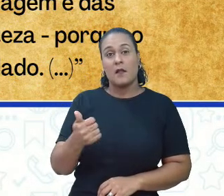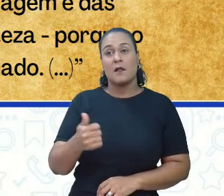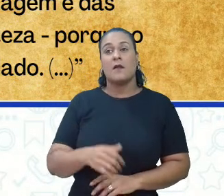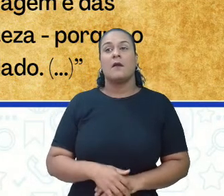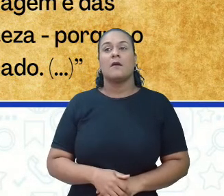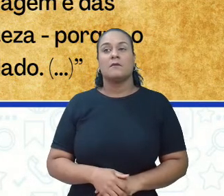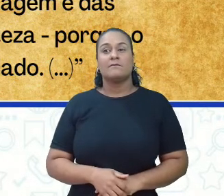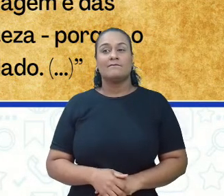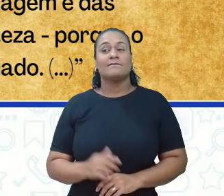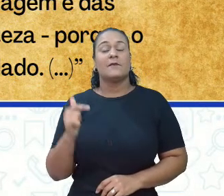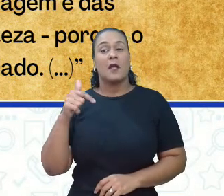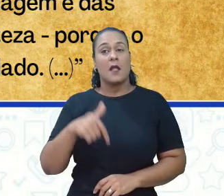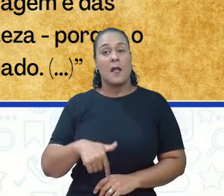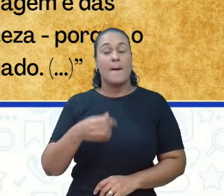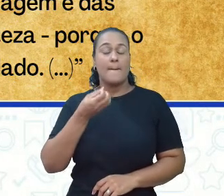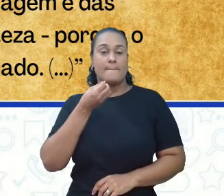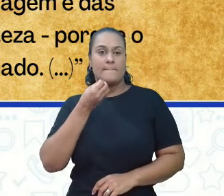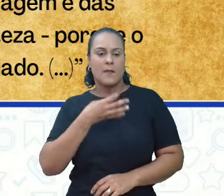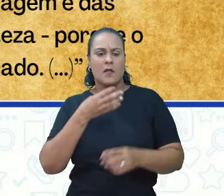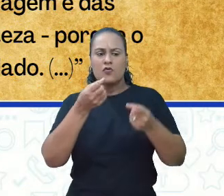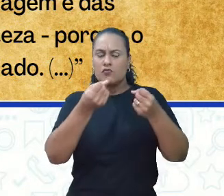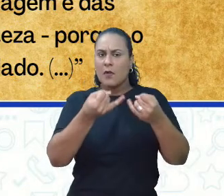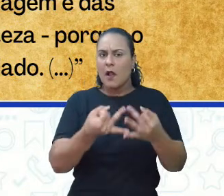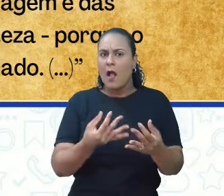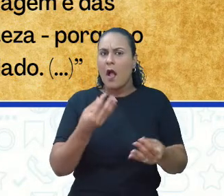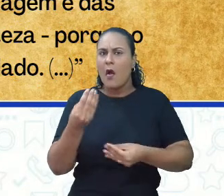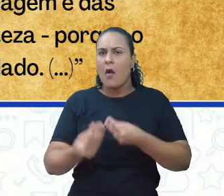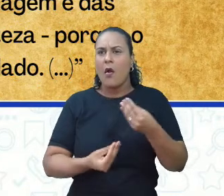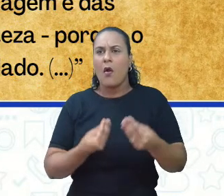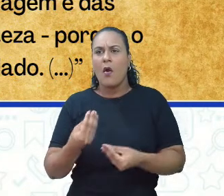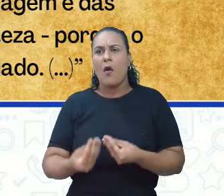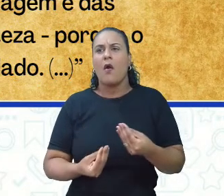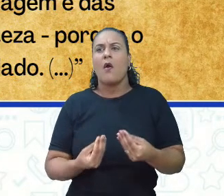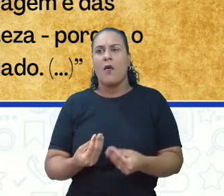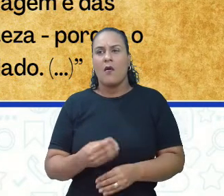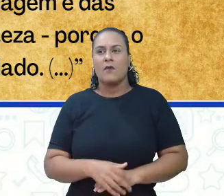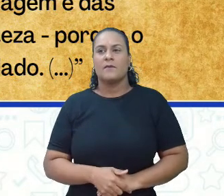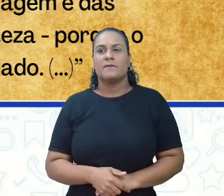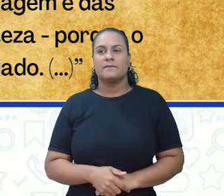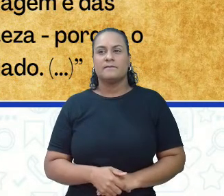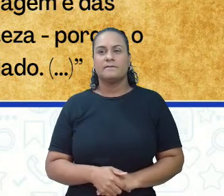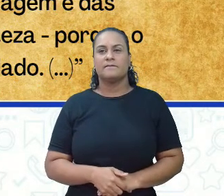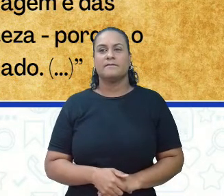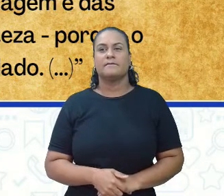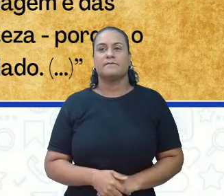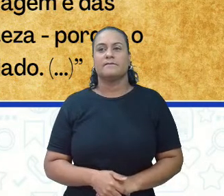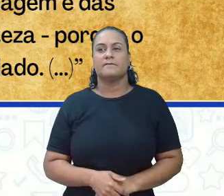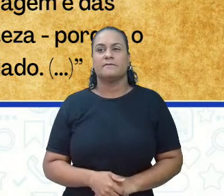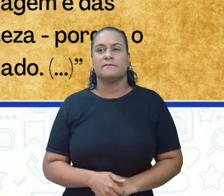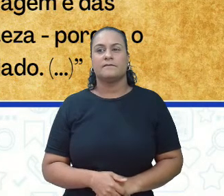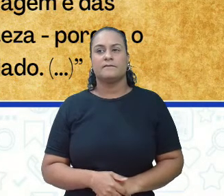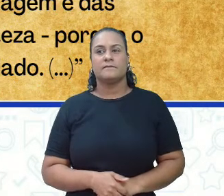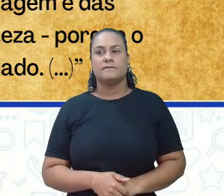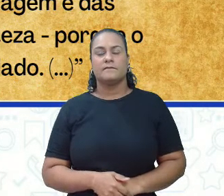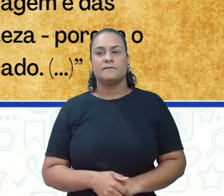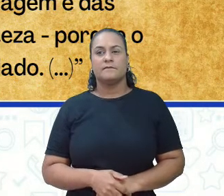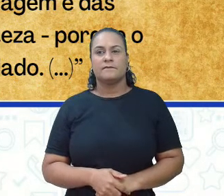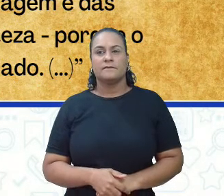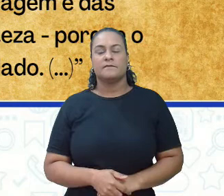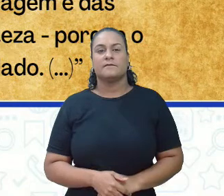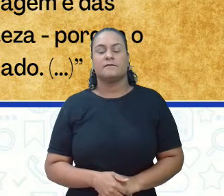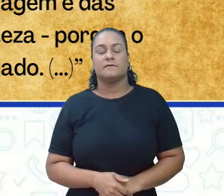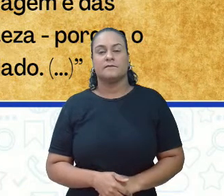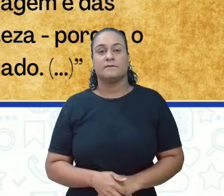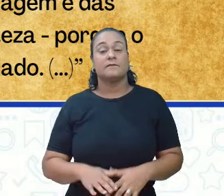ainda que, para o bem contar e falar, o saiba pior que todos o fazer. Todavia, tome